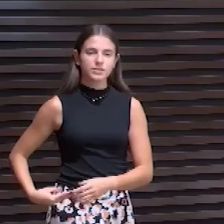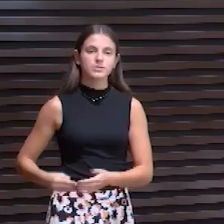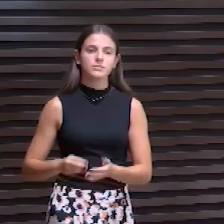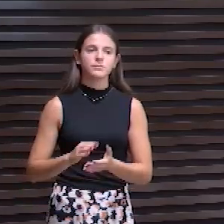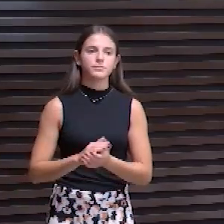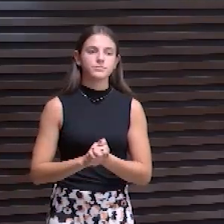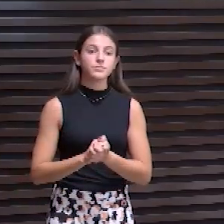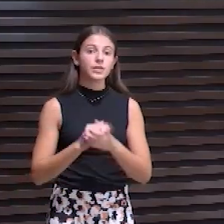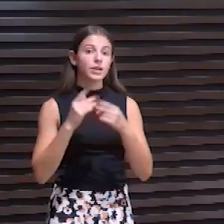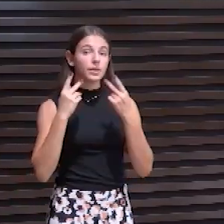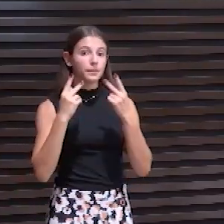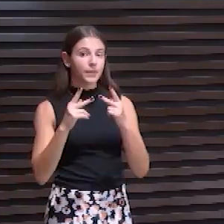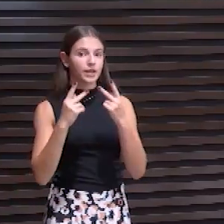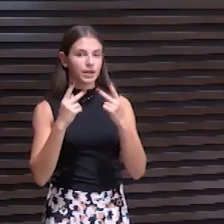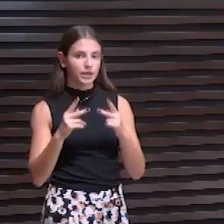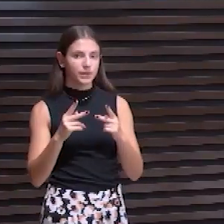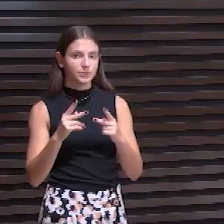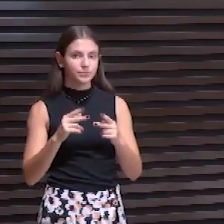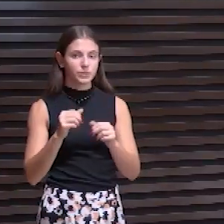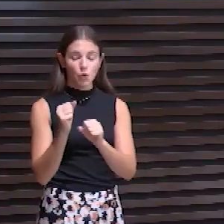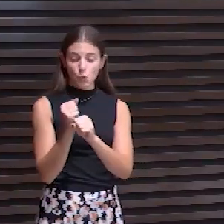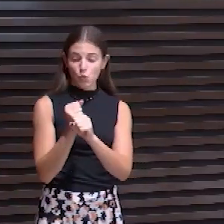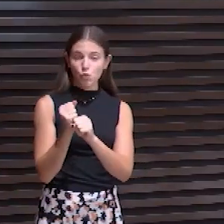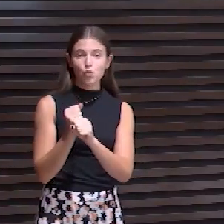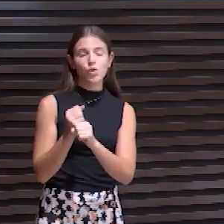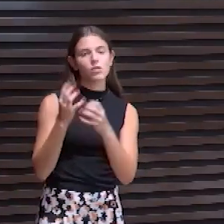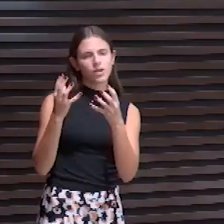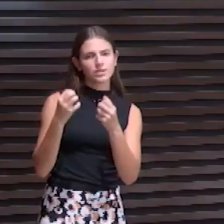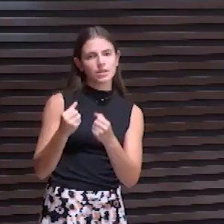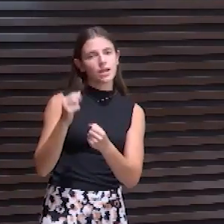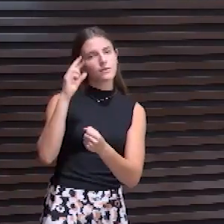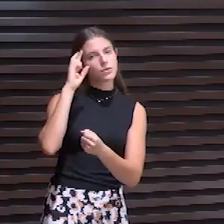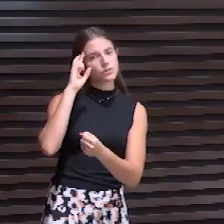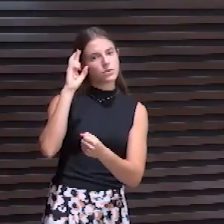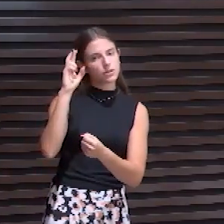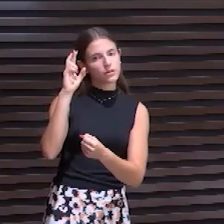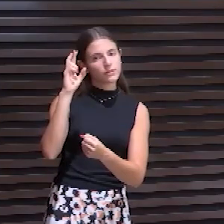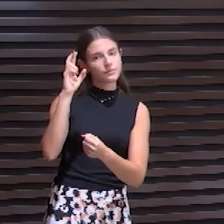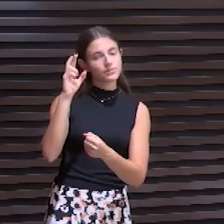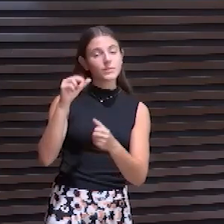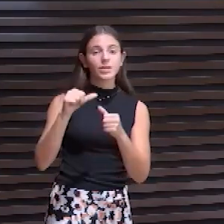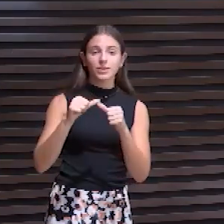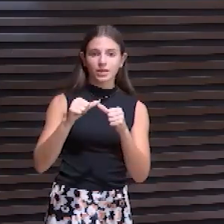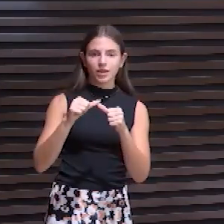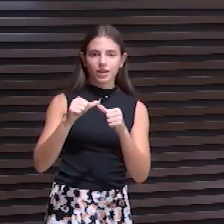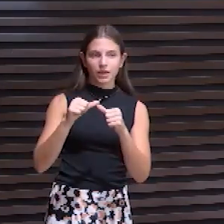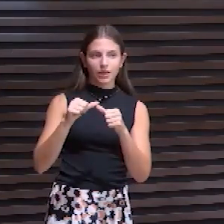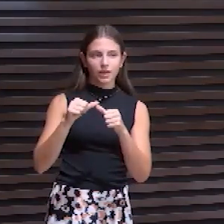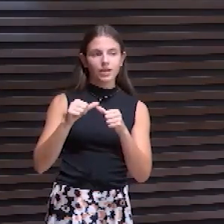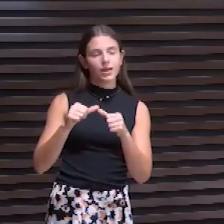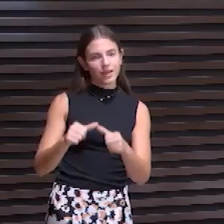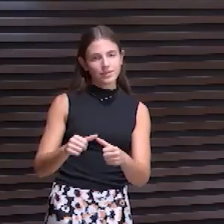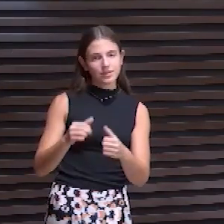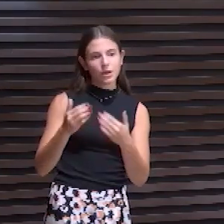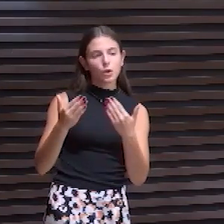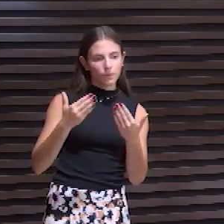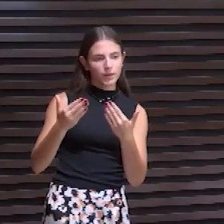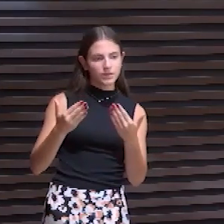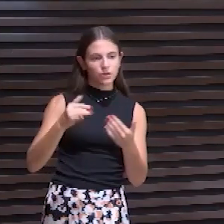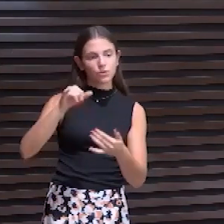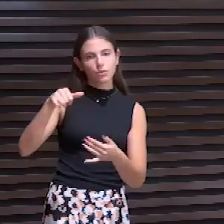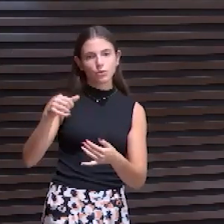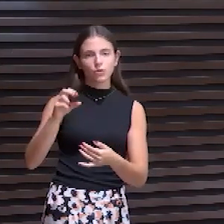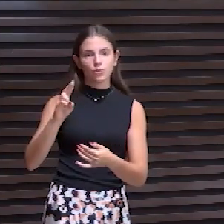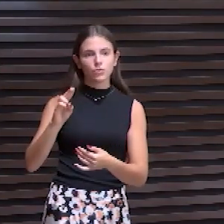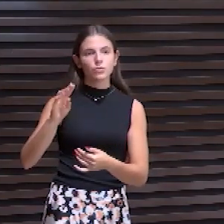que pregaria o ano aceitável do Senhor, que é essa referência do ano jubileu. Então aqui nós